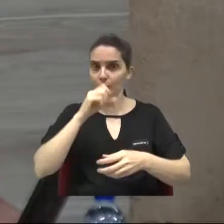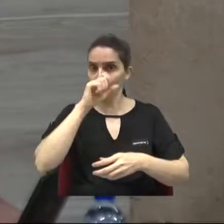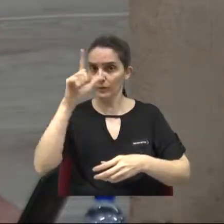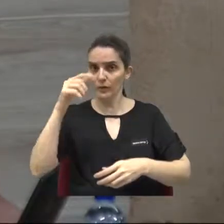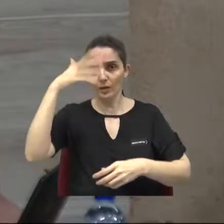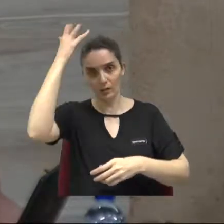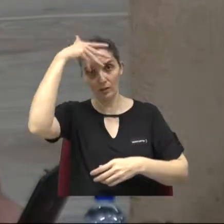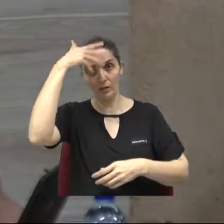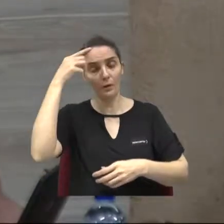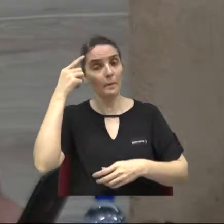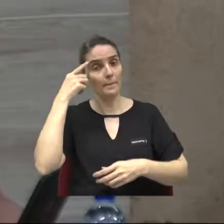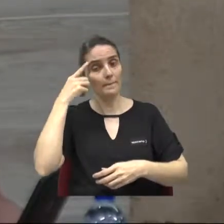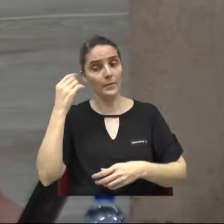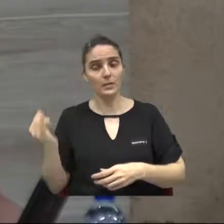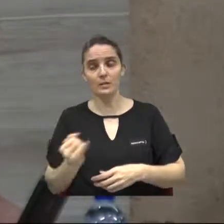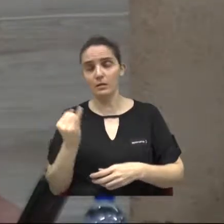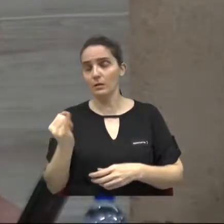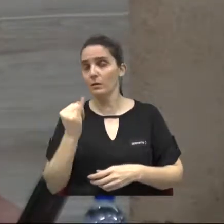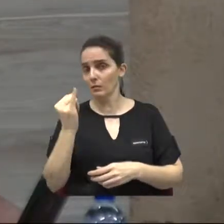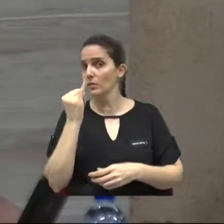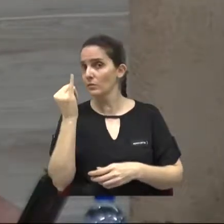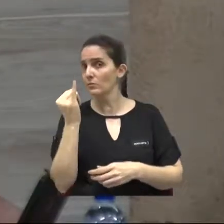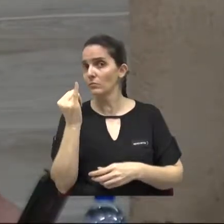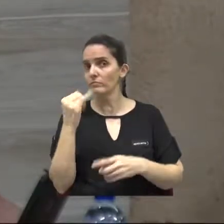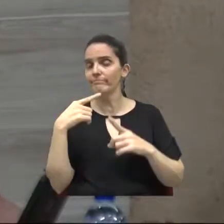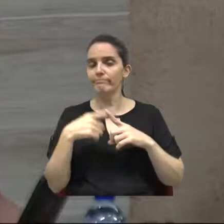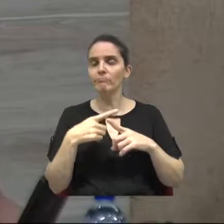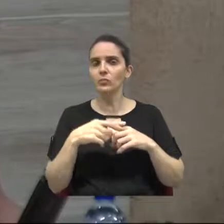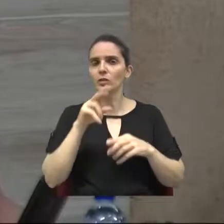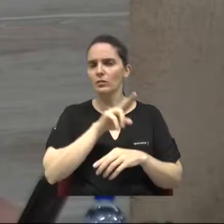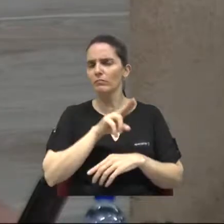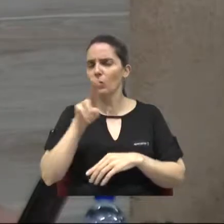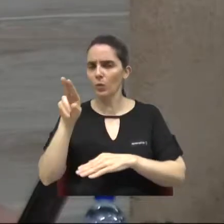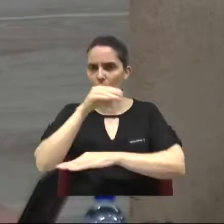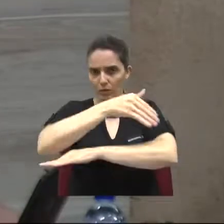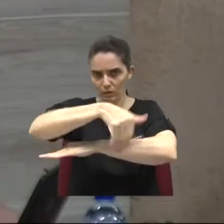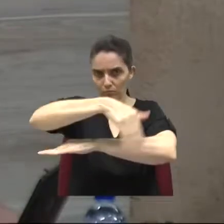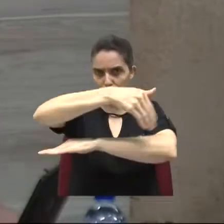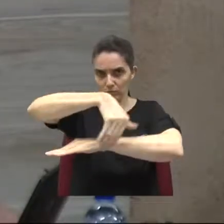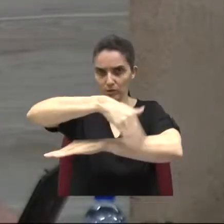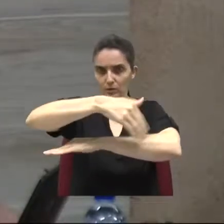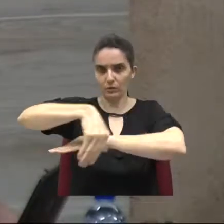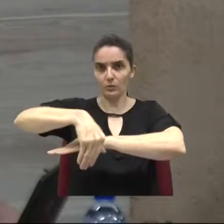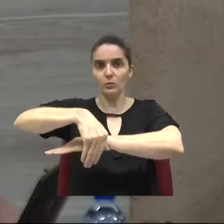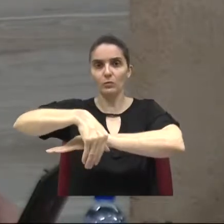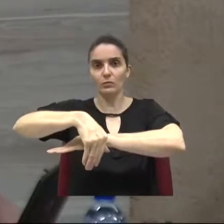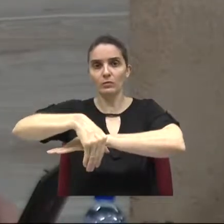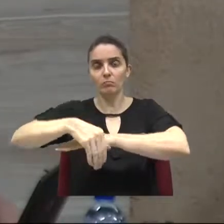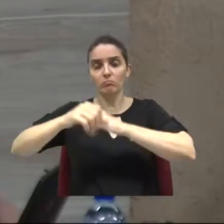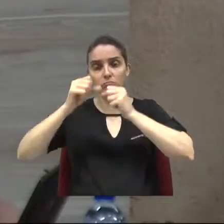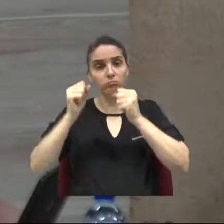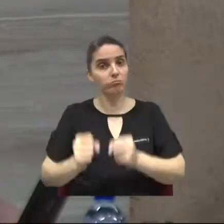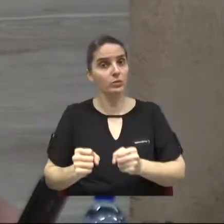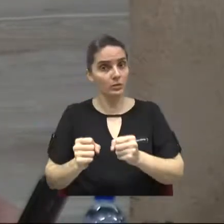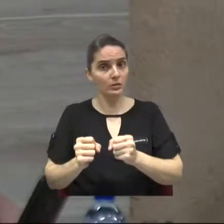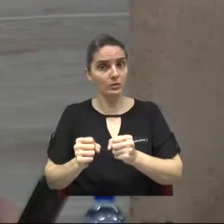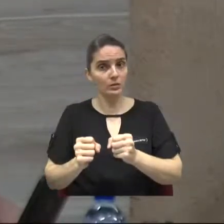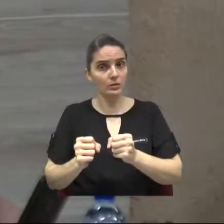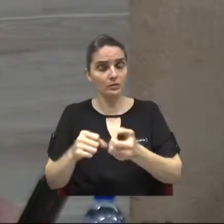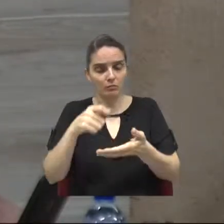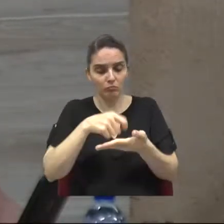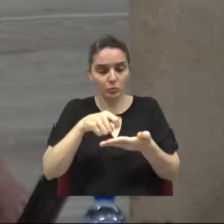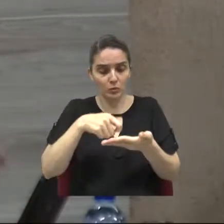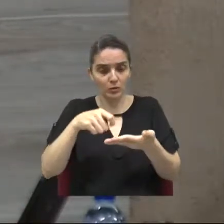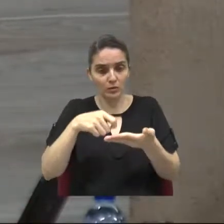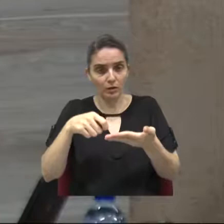extremamente importante, porque é através do nome das ruas é que vamos escrevendo também um pouco da